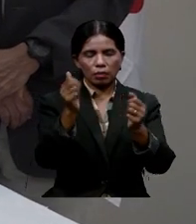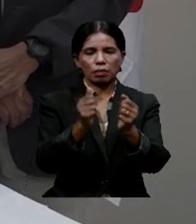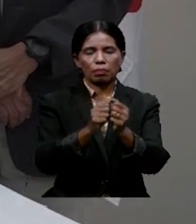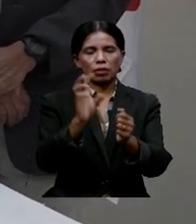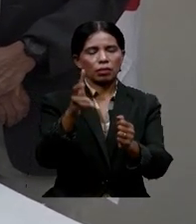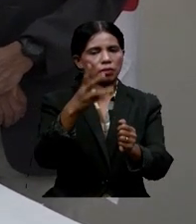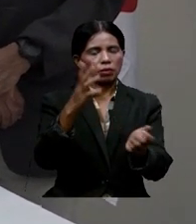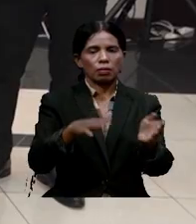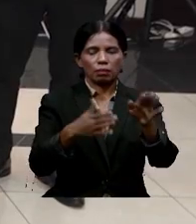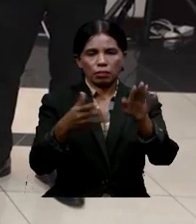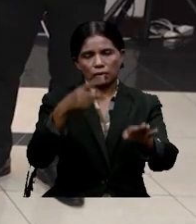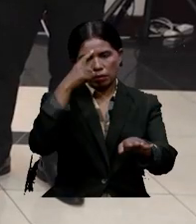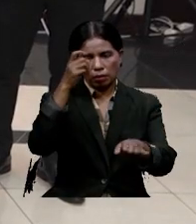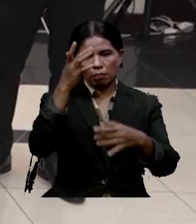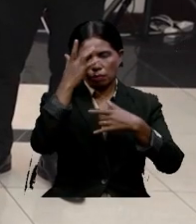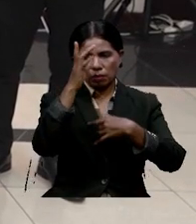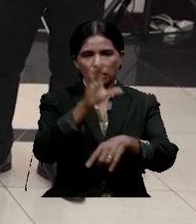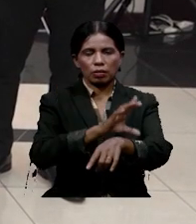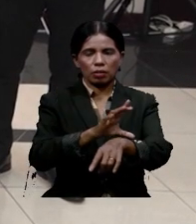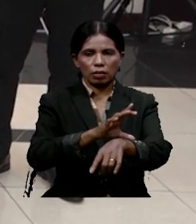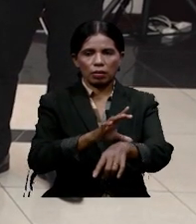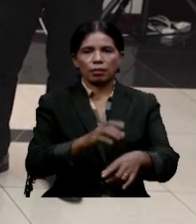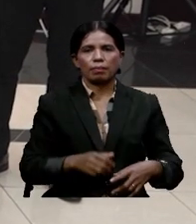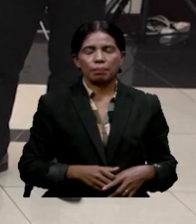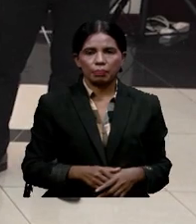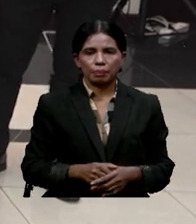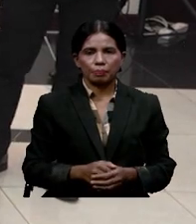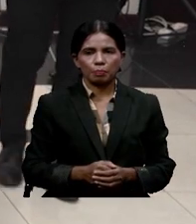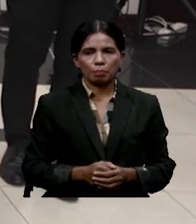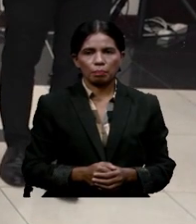makla konfida taba kankru susun. Santina de Jesus, Marito da Costa, GMN.